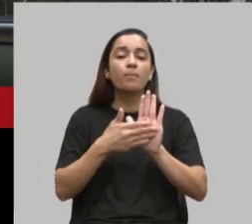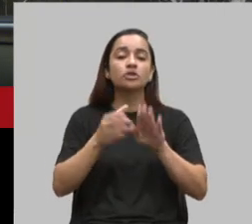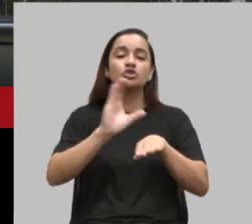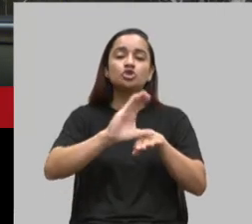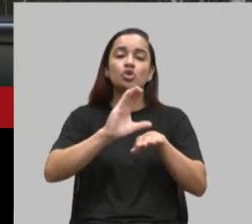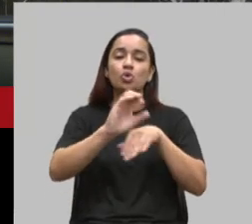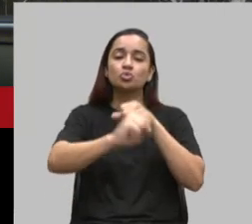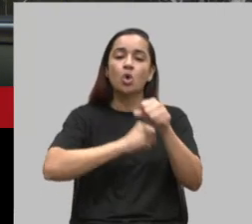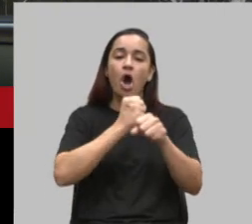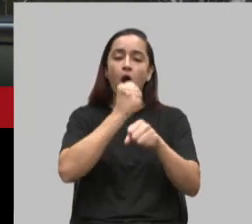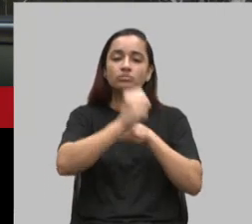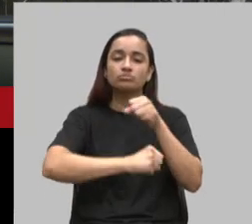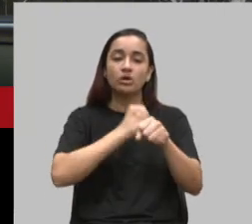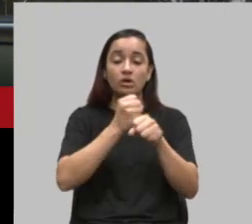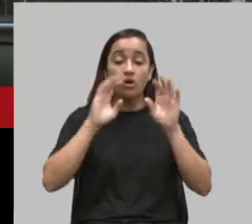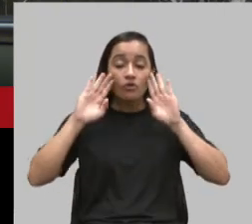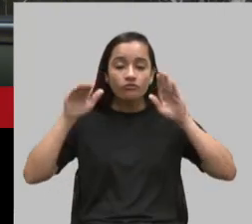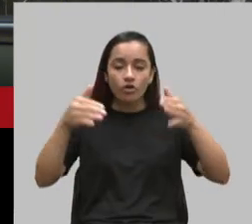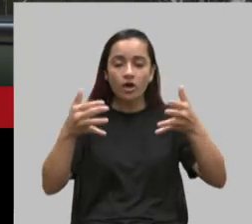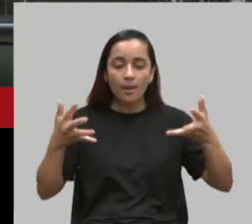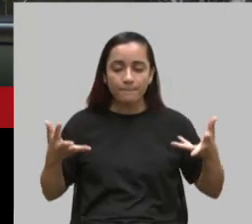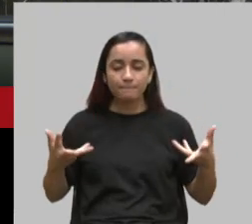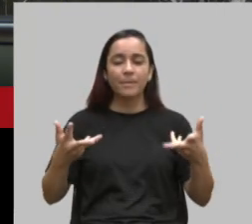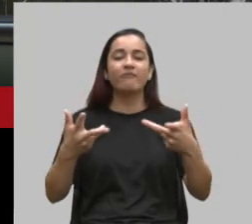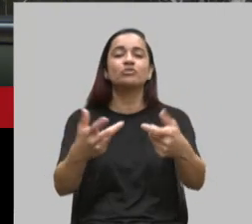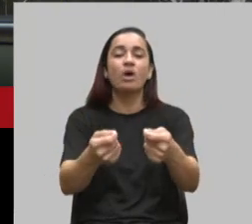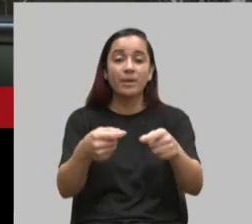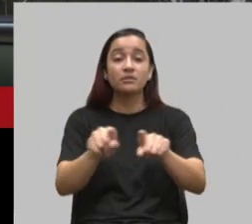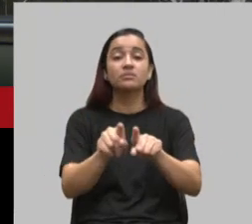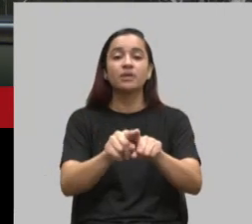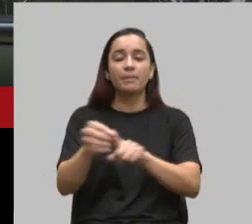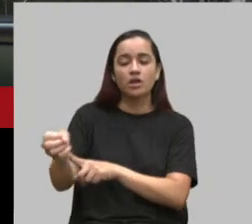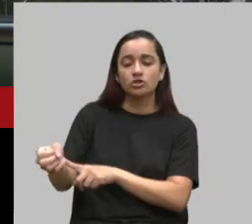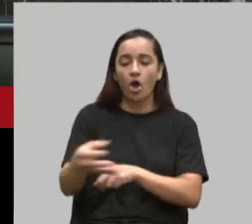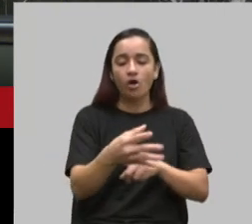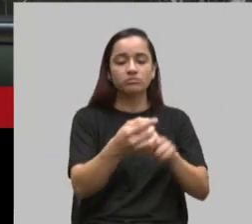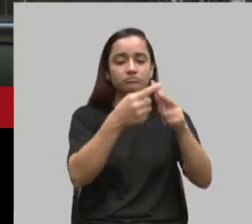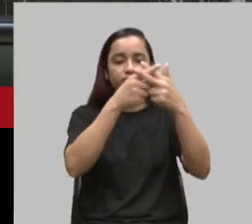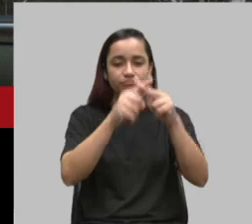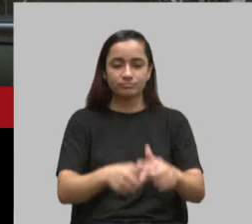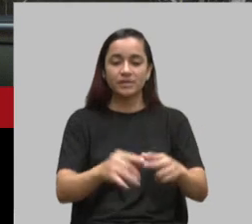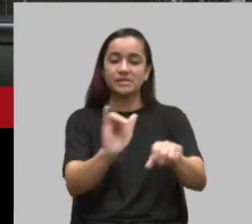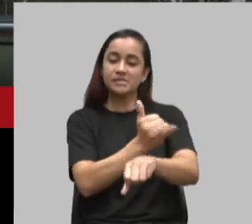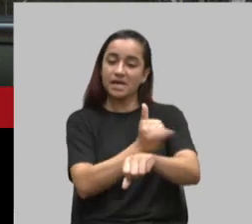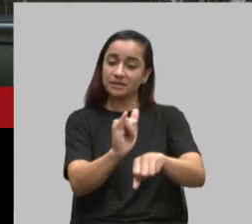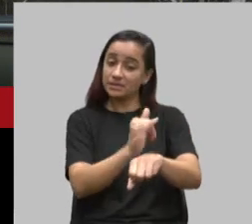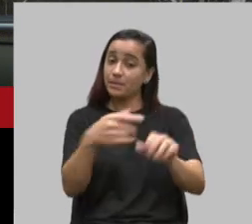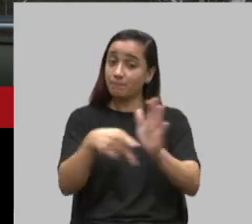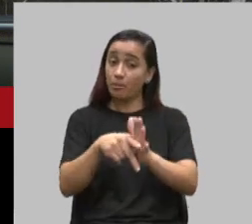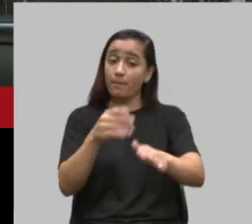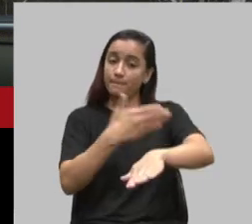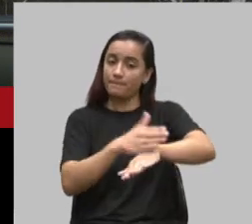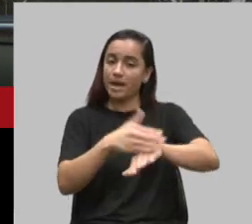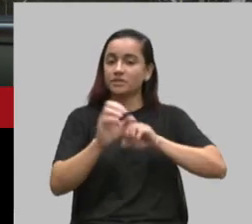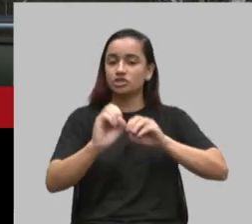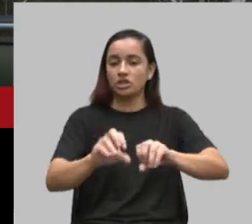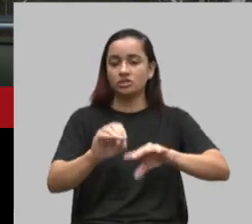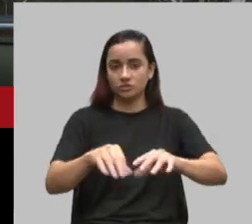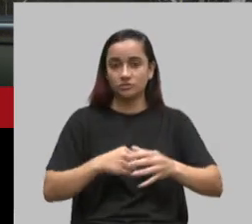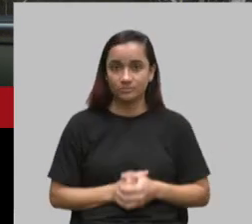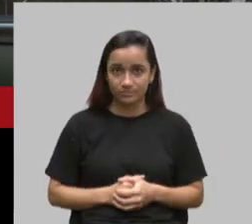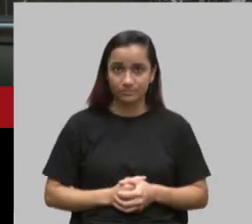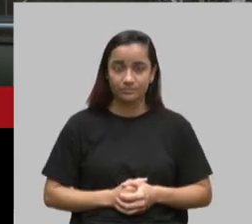focando no aperfeiçoamento e na atualização das ferramentas utilizadas na prática de ensino passo a palavra